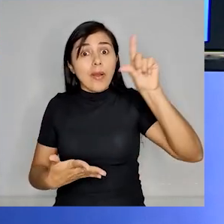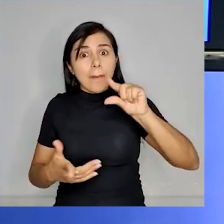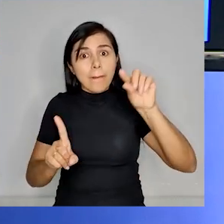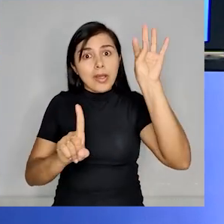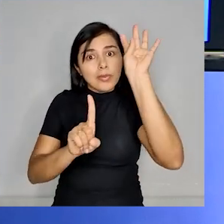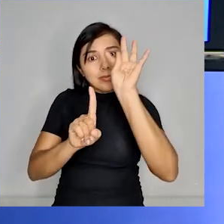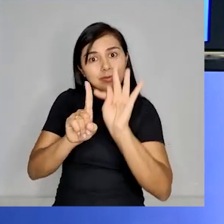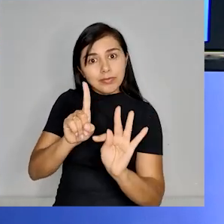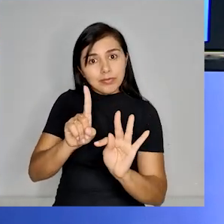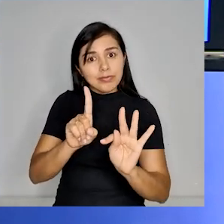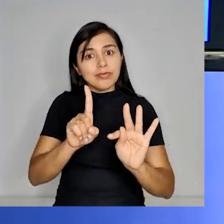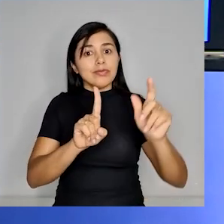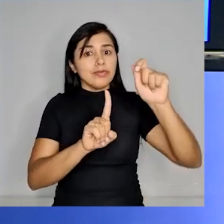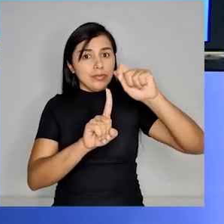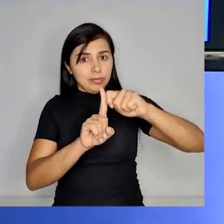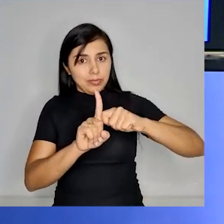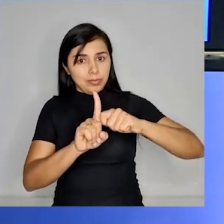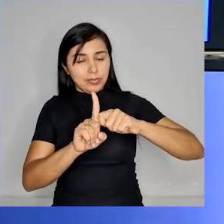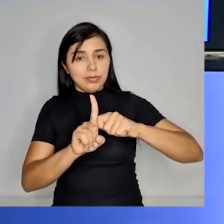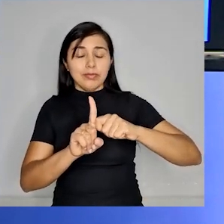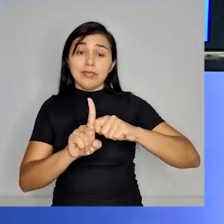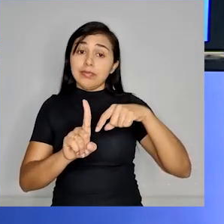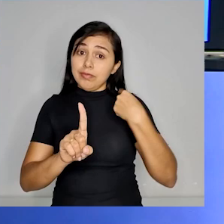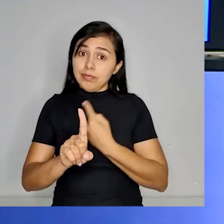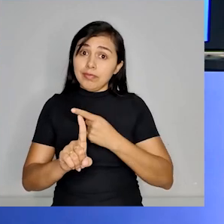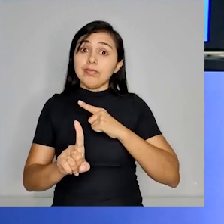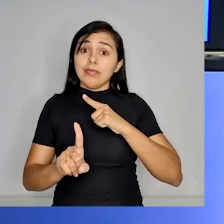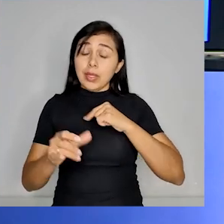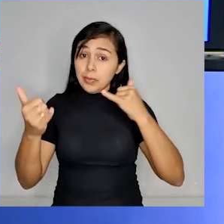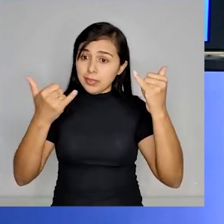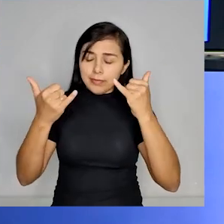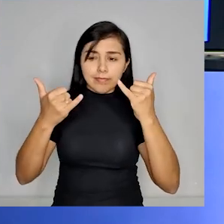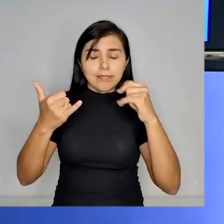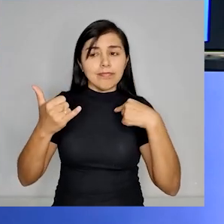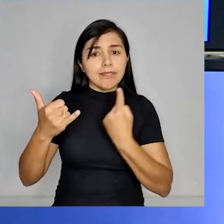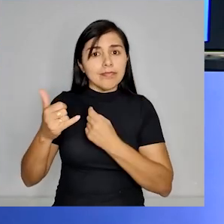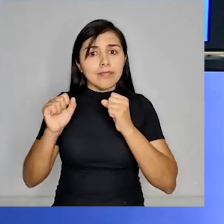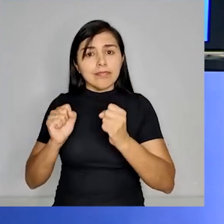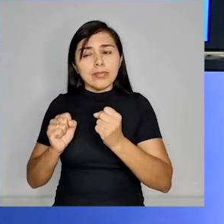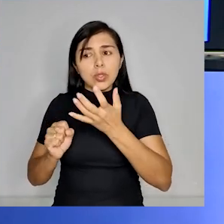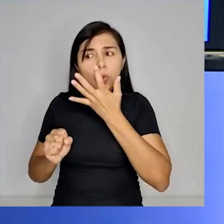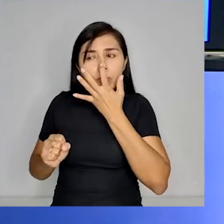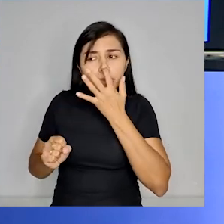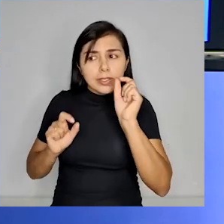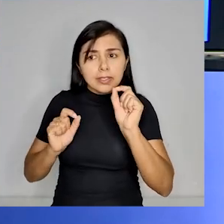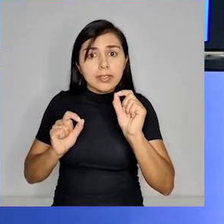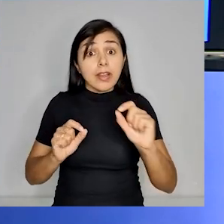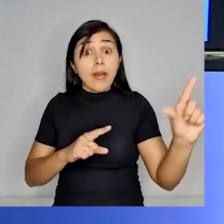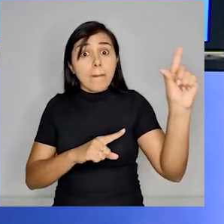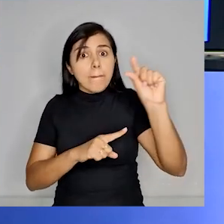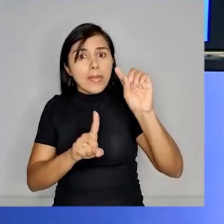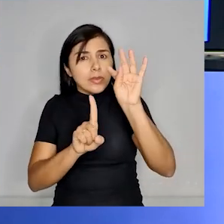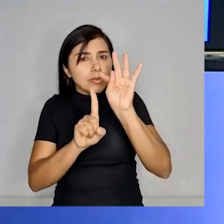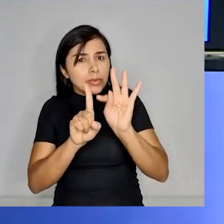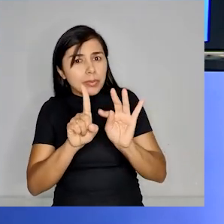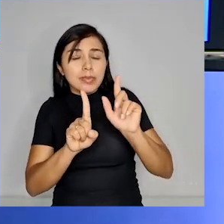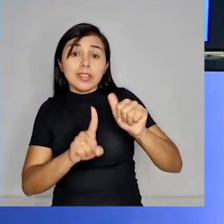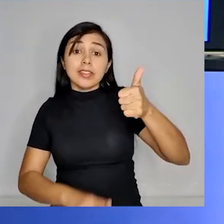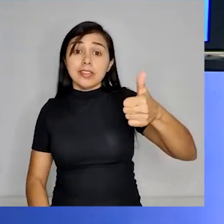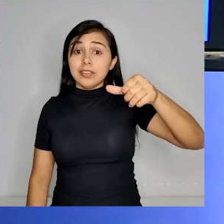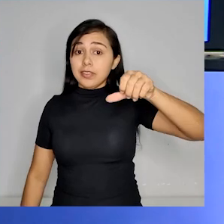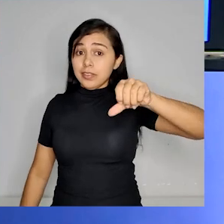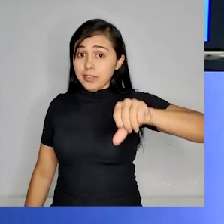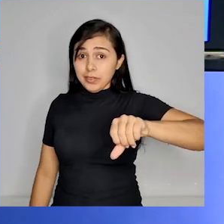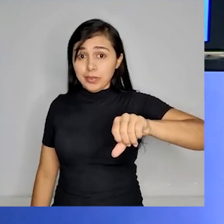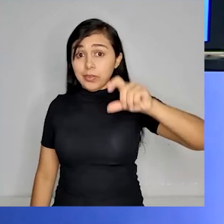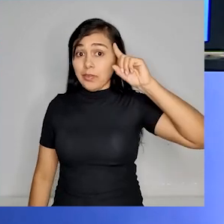temperatura máxima do mês. Olha só, aqui a gente tem as informações e podemos destacar que a menor temperatura do mês